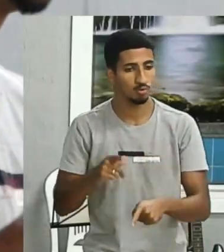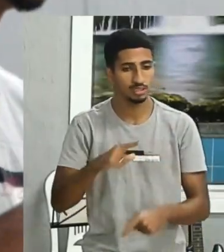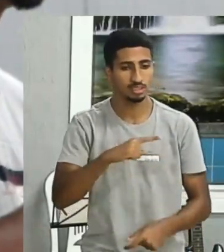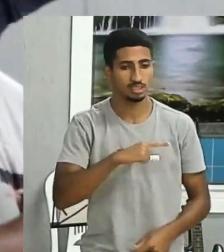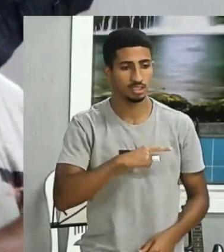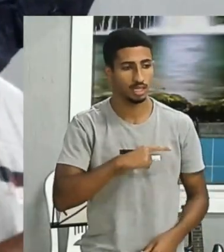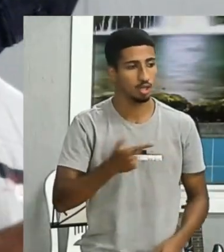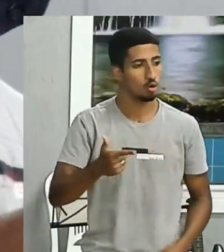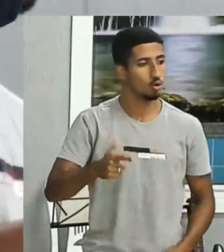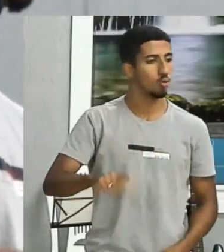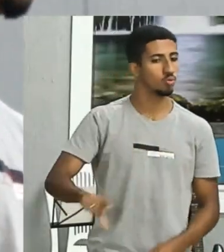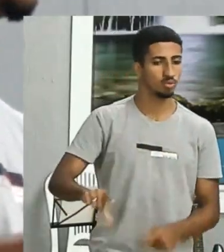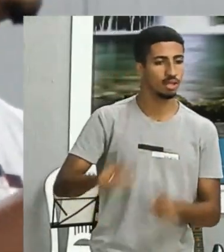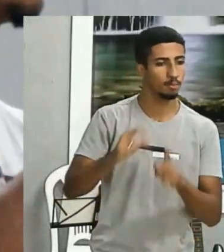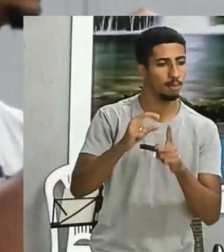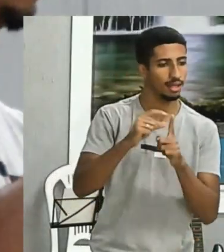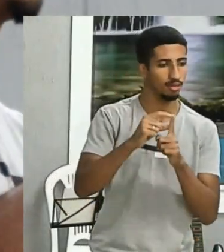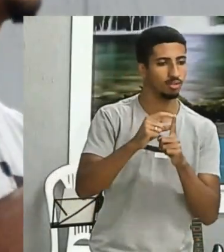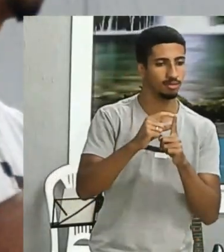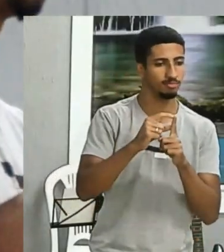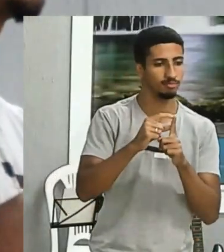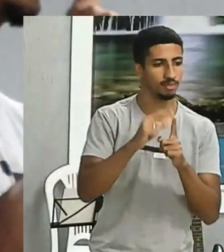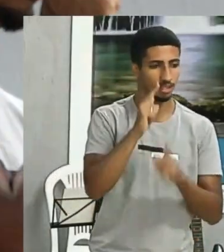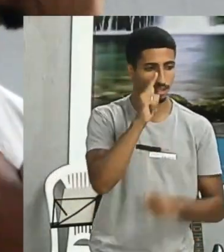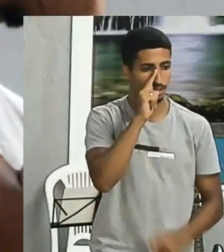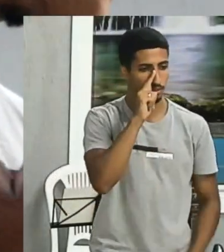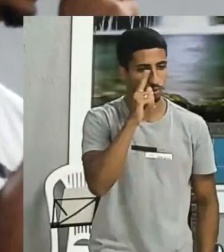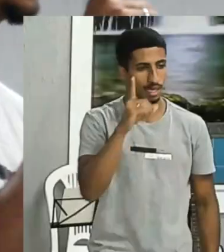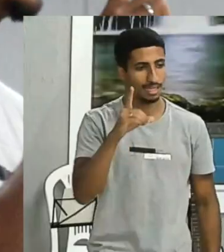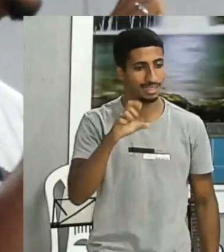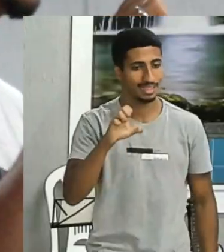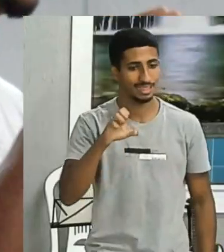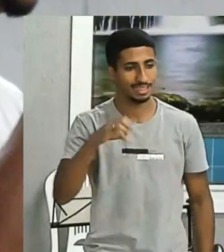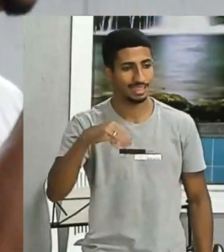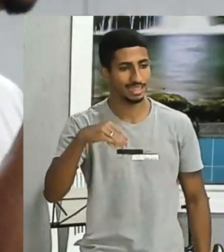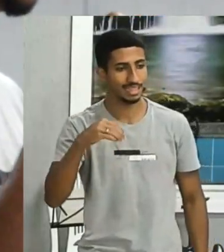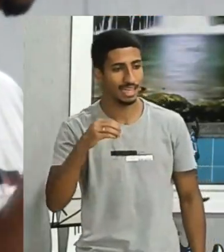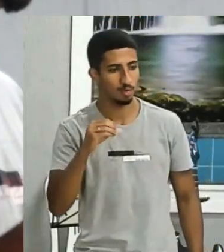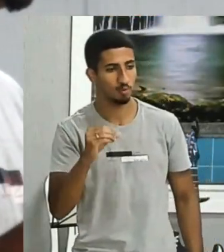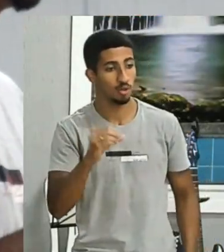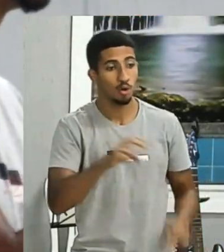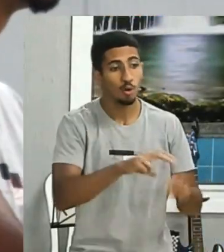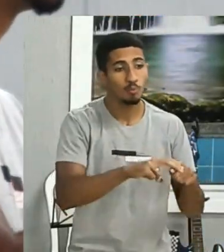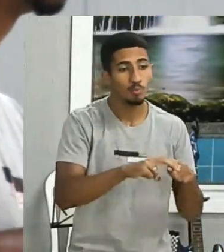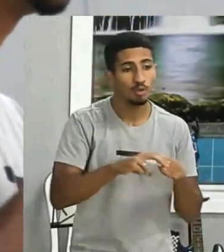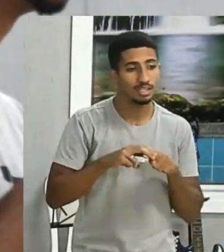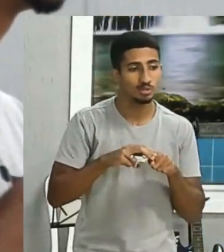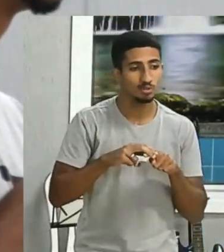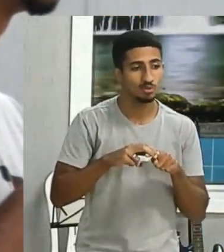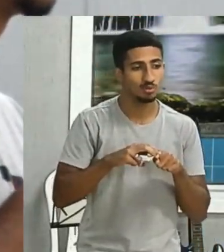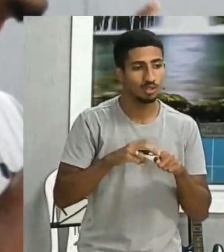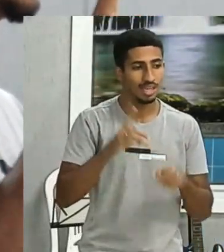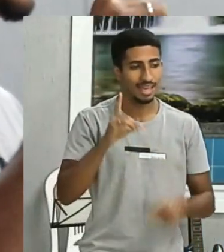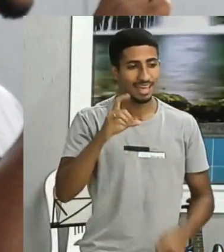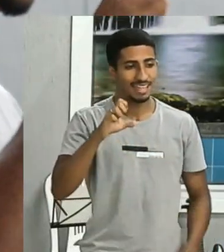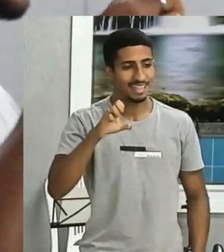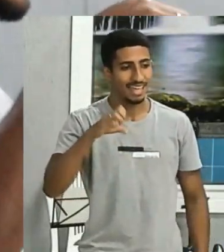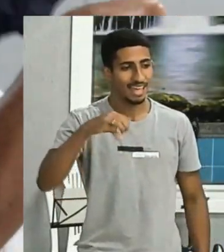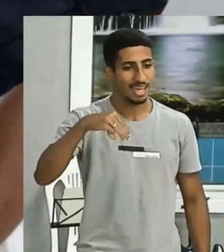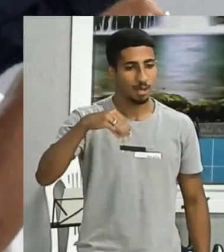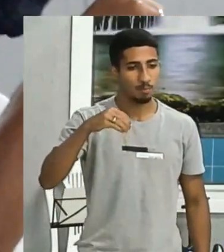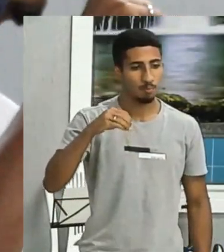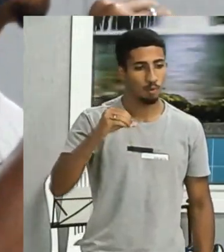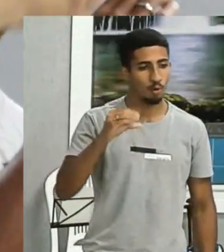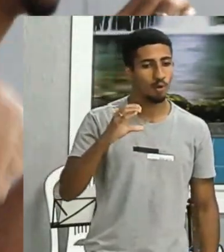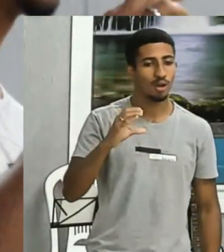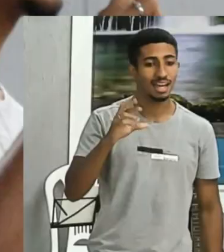que é demo, de onde vem democracia. Certo, irmãos? Em vez de usar demo, que